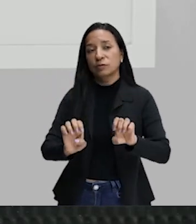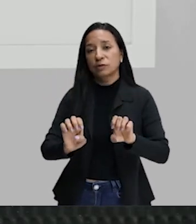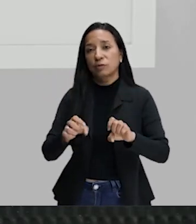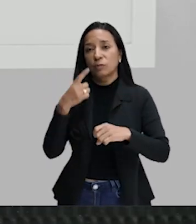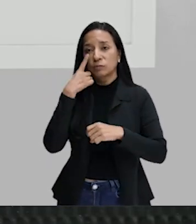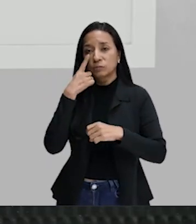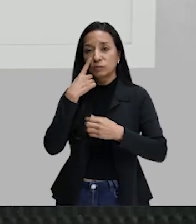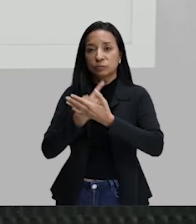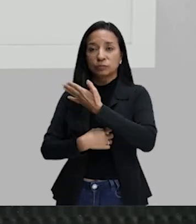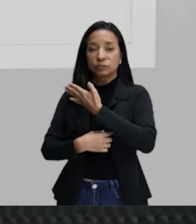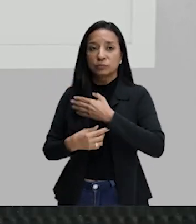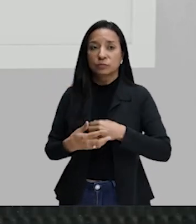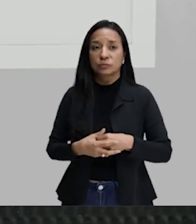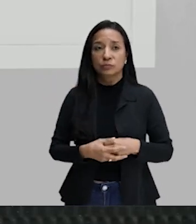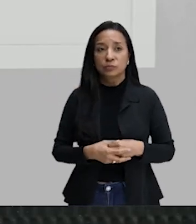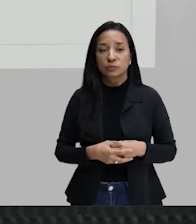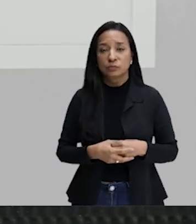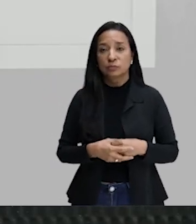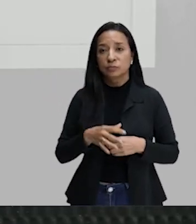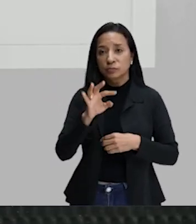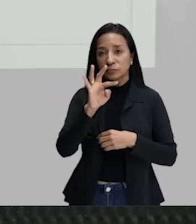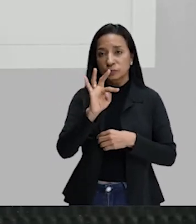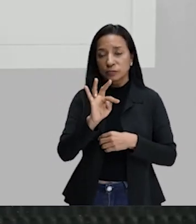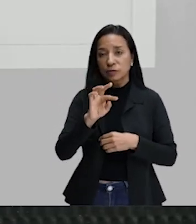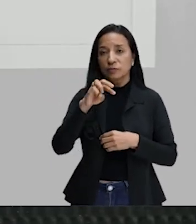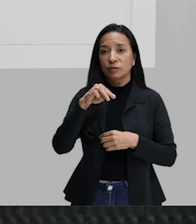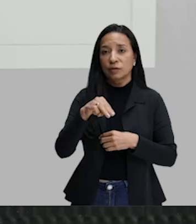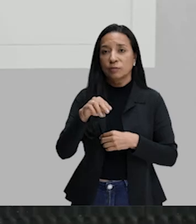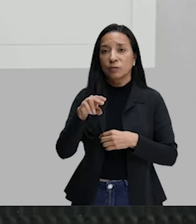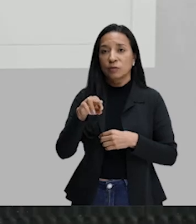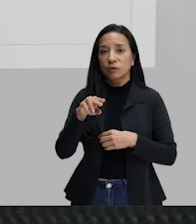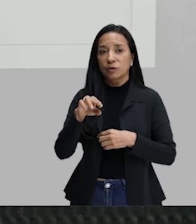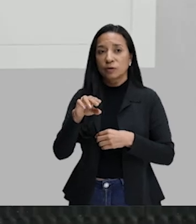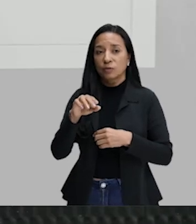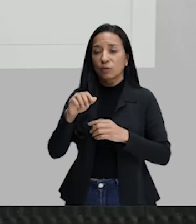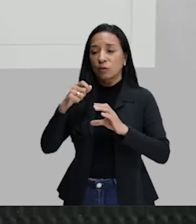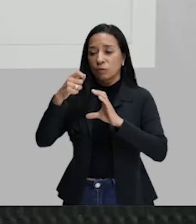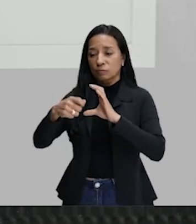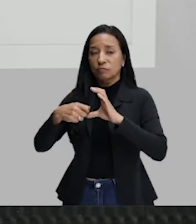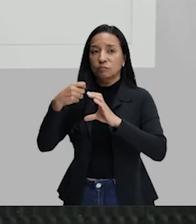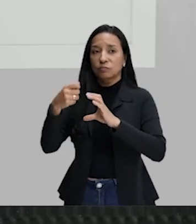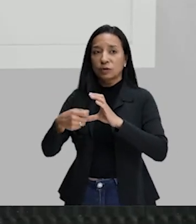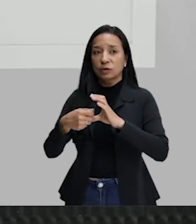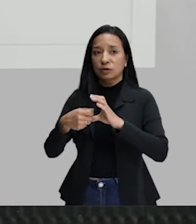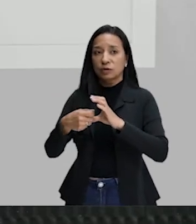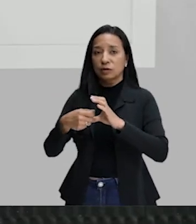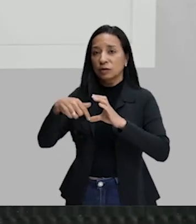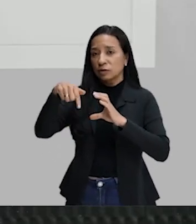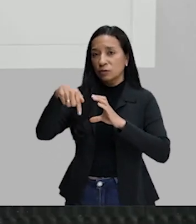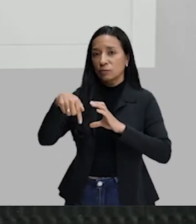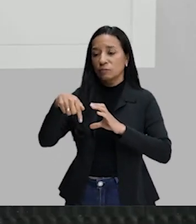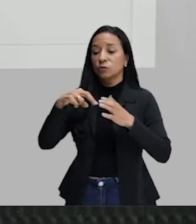magnética vai ser igual a carga vezes o V1